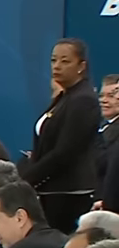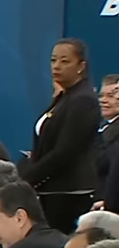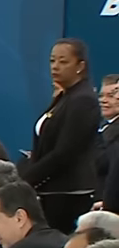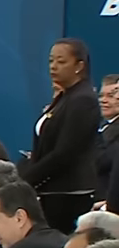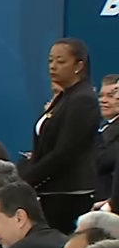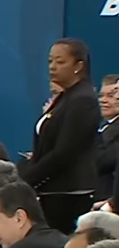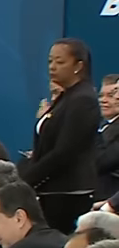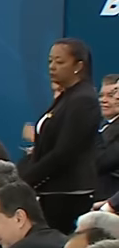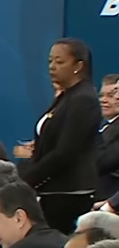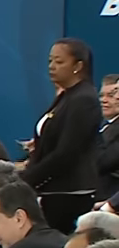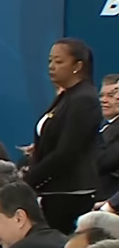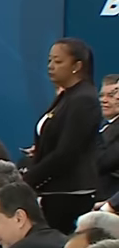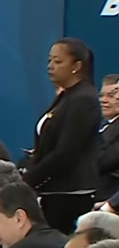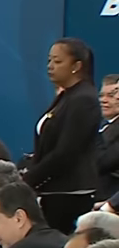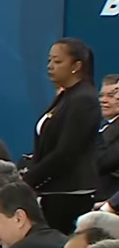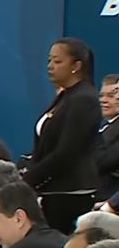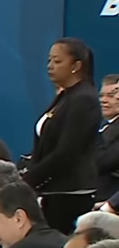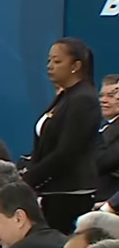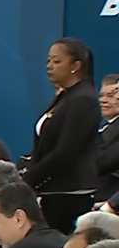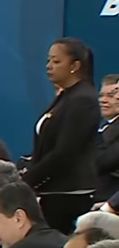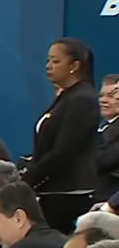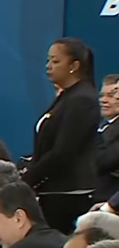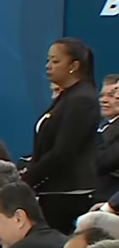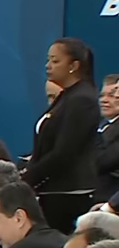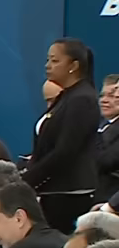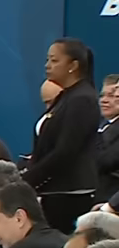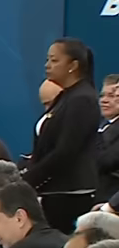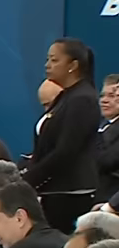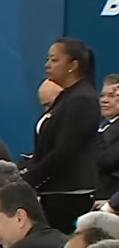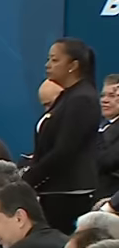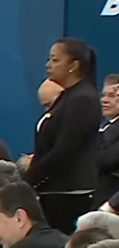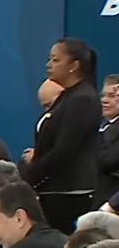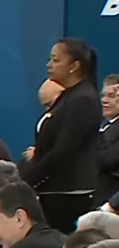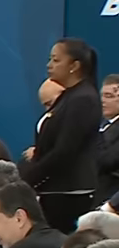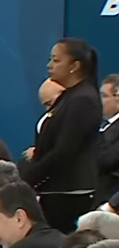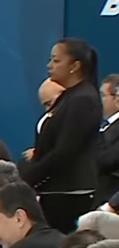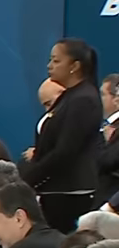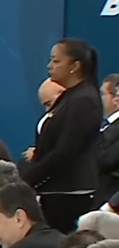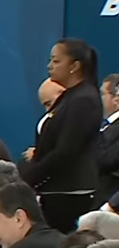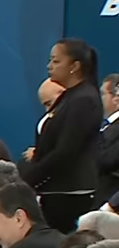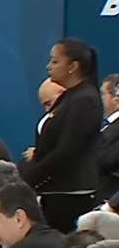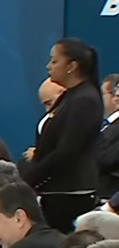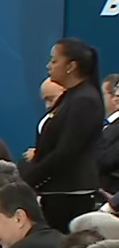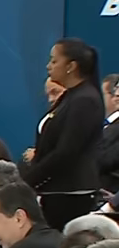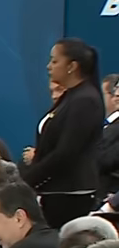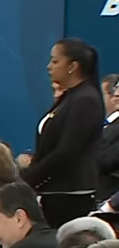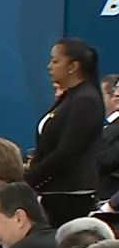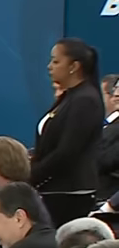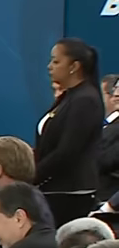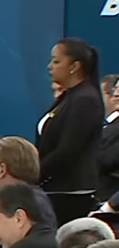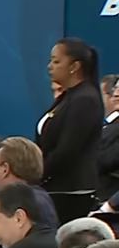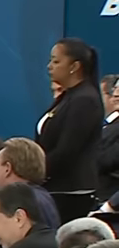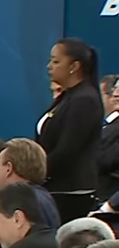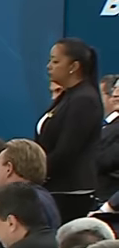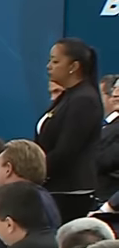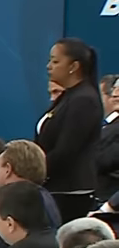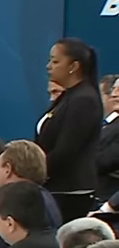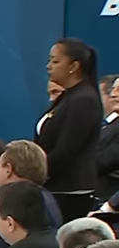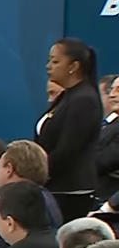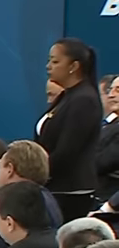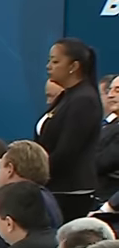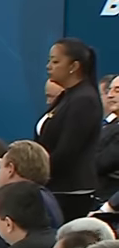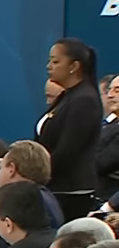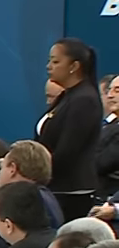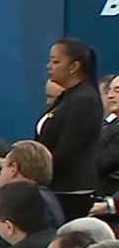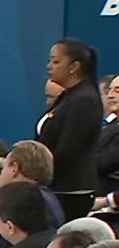Creio na vitória final e inexorável do Brasil como nação. Foi mais ou menos o que ela disse ao final